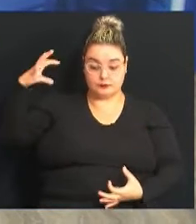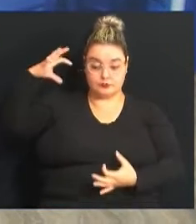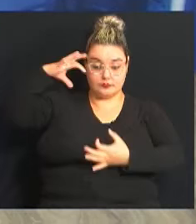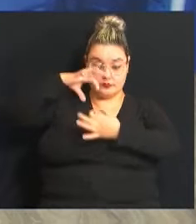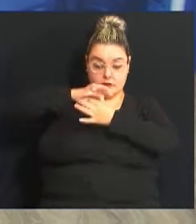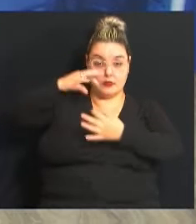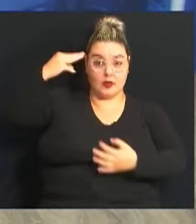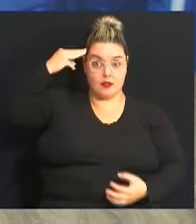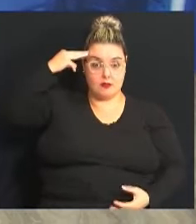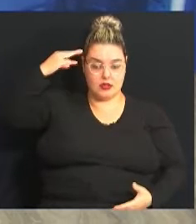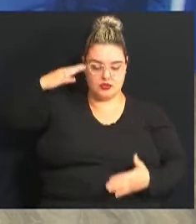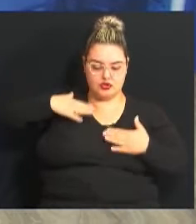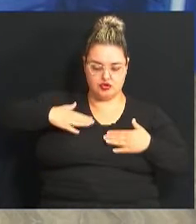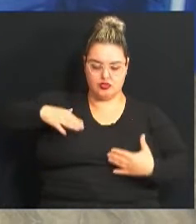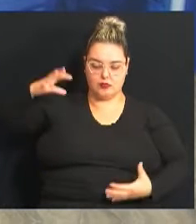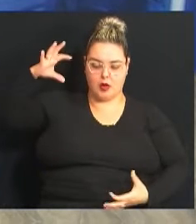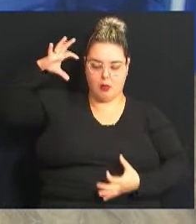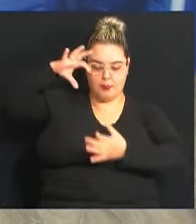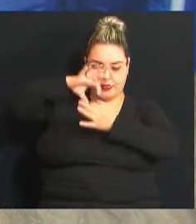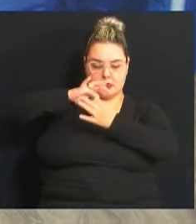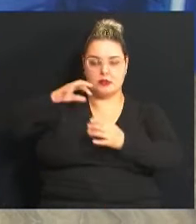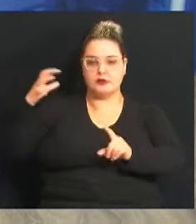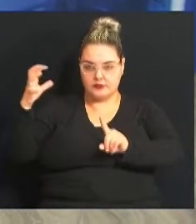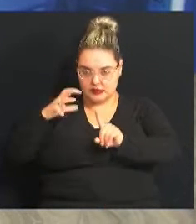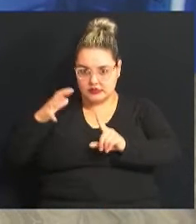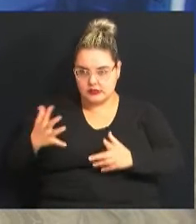mente, ela é afetada?